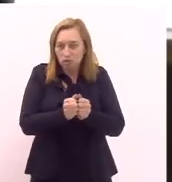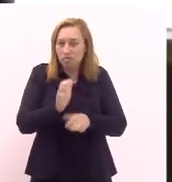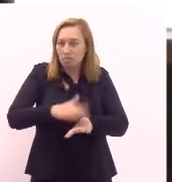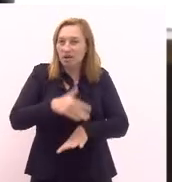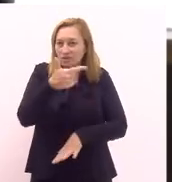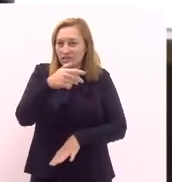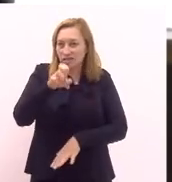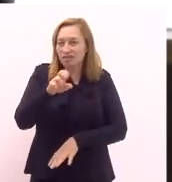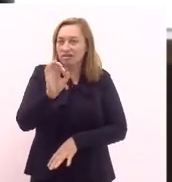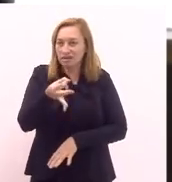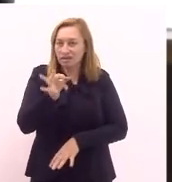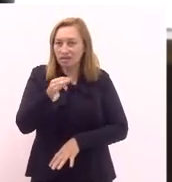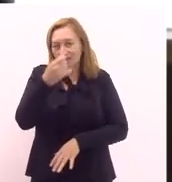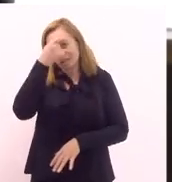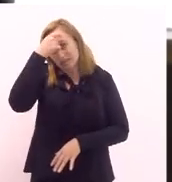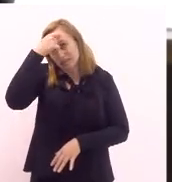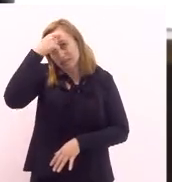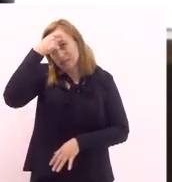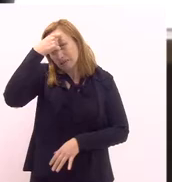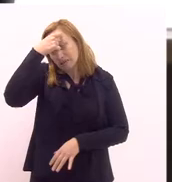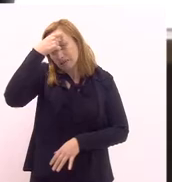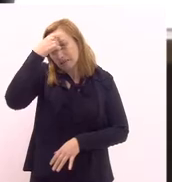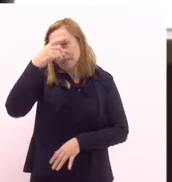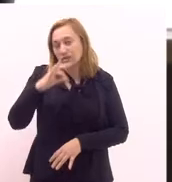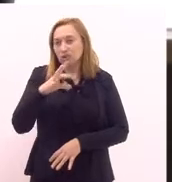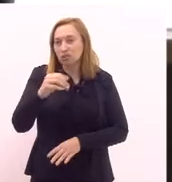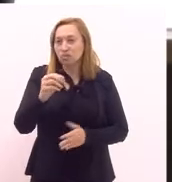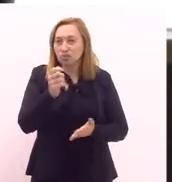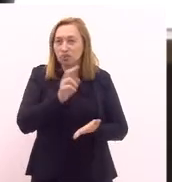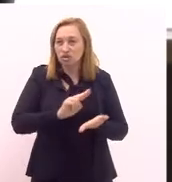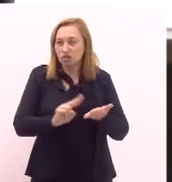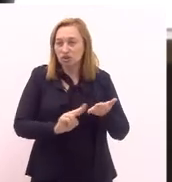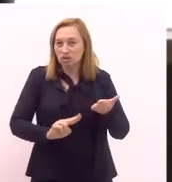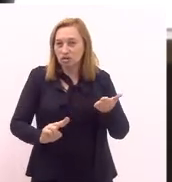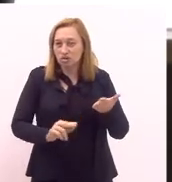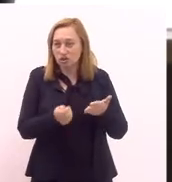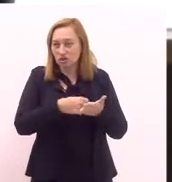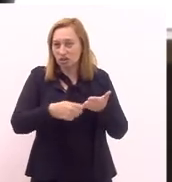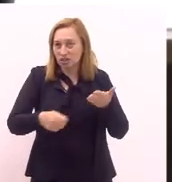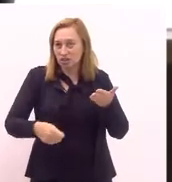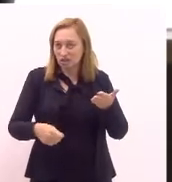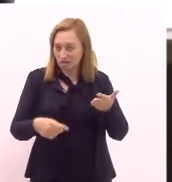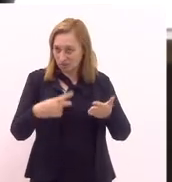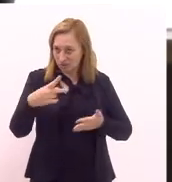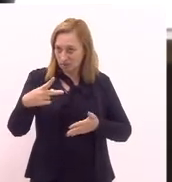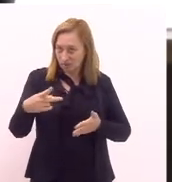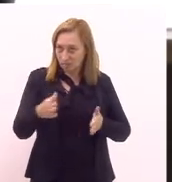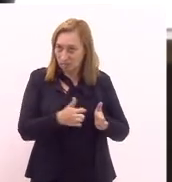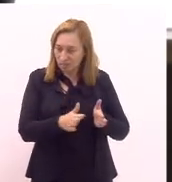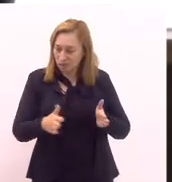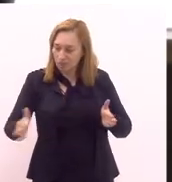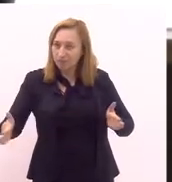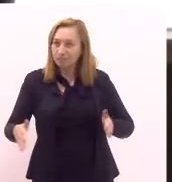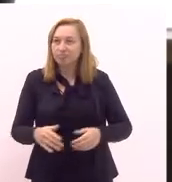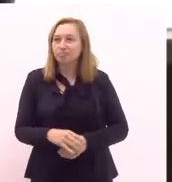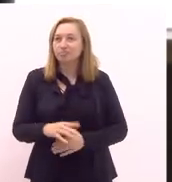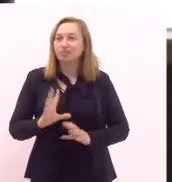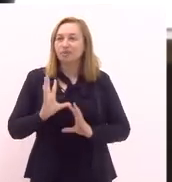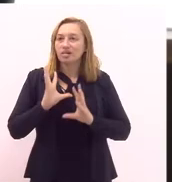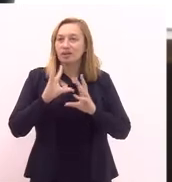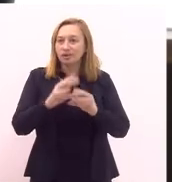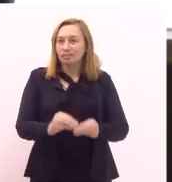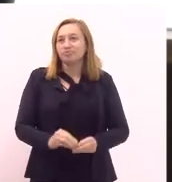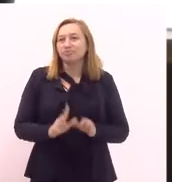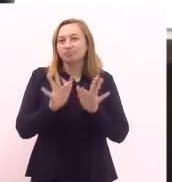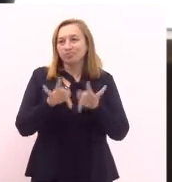25 Com certeza oi tá tudo escrito aqui da trajetória da senhora vou tentar falar no